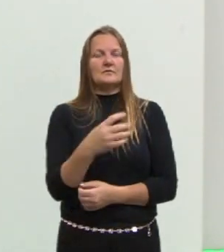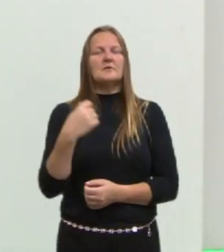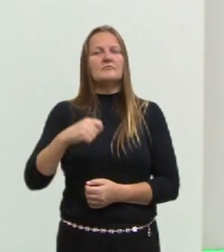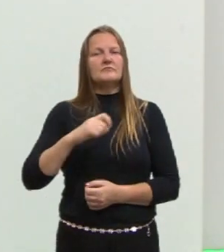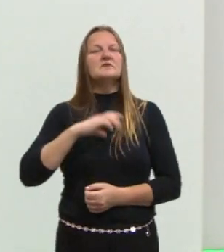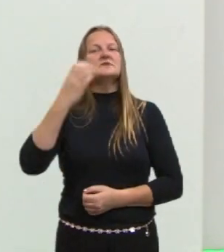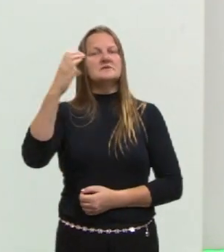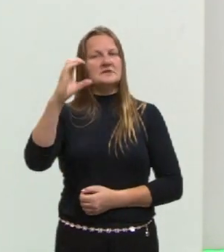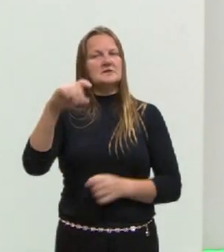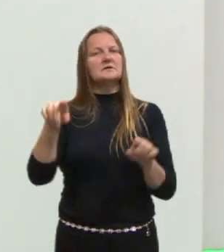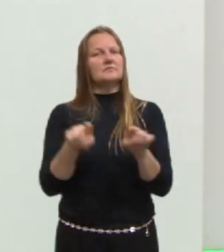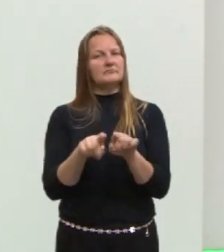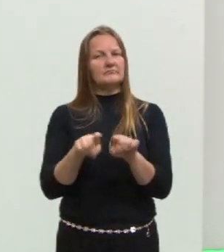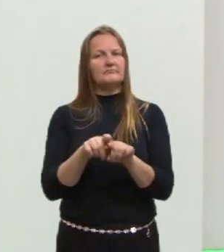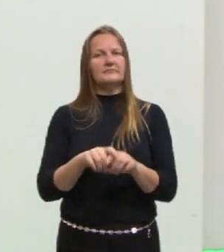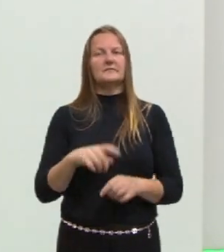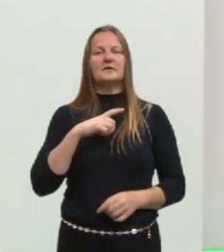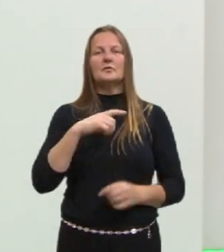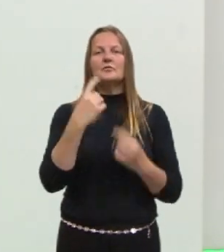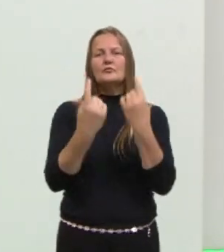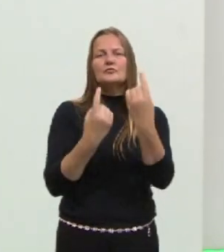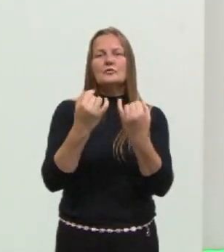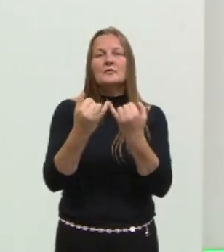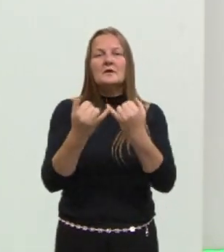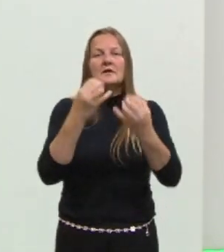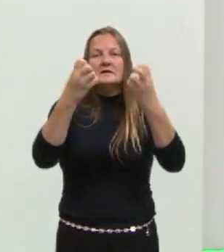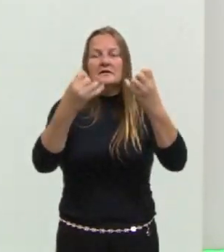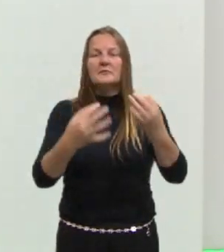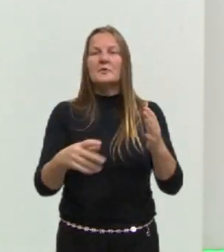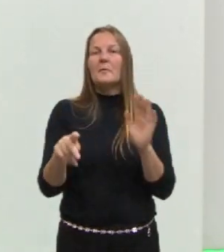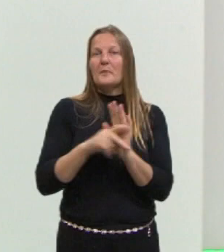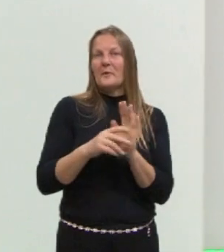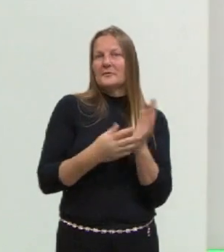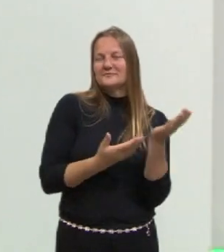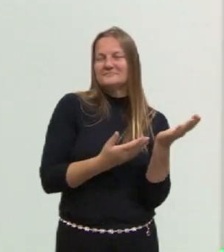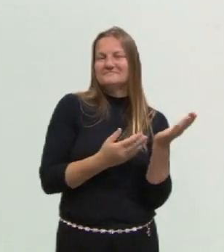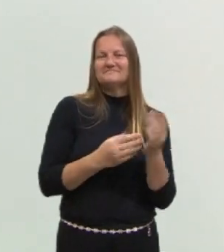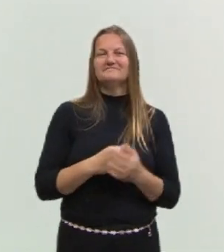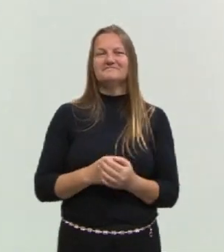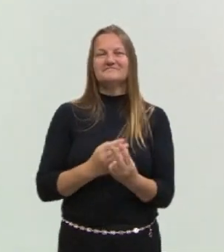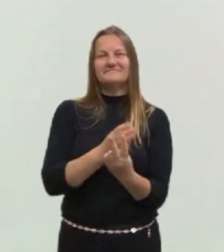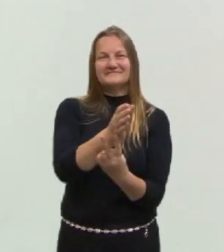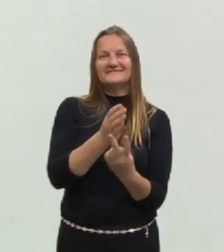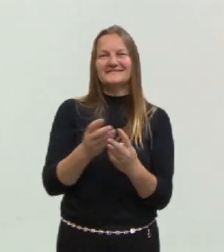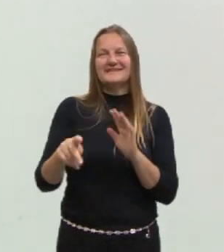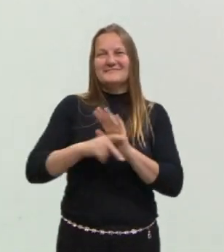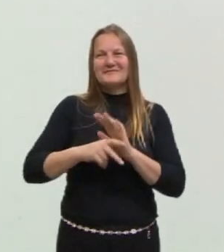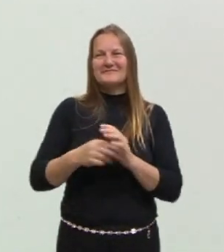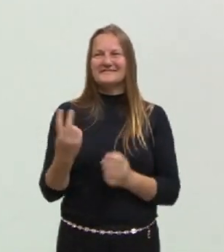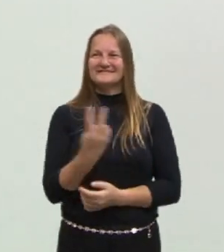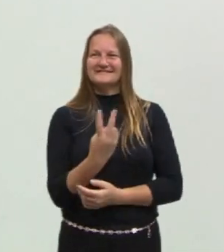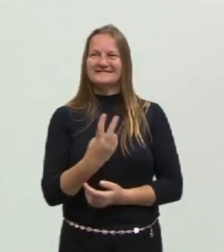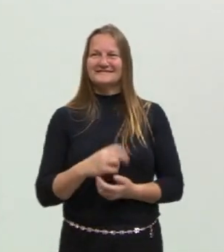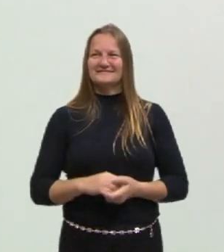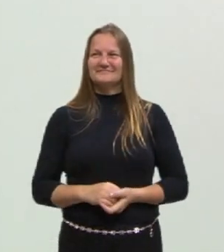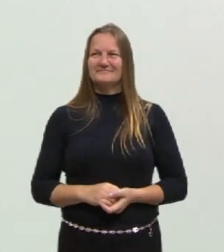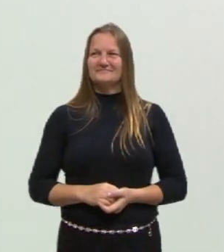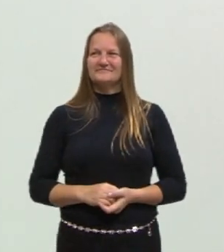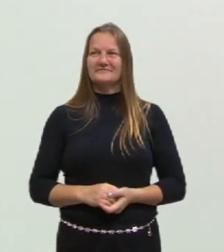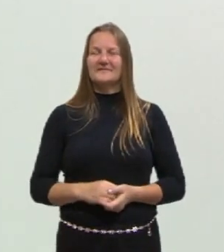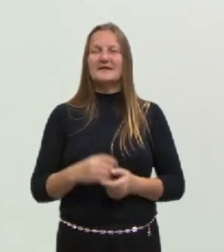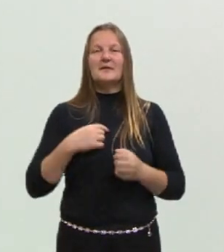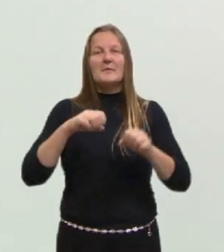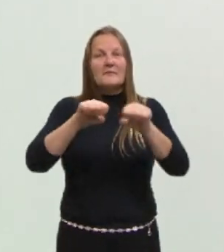é ciência também. E a gente trouxe os exemplos, os nossos exemplos pessoais, porque a gente pode falar é da gente, né? Sim. Então, a